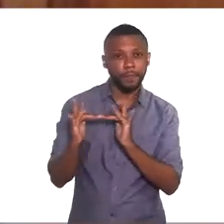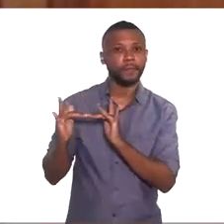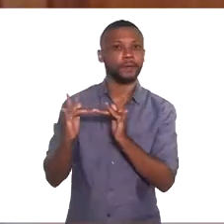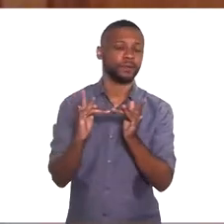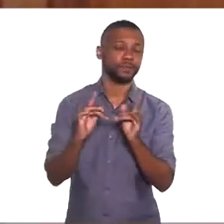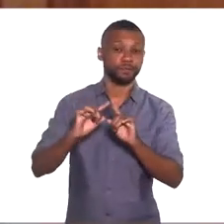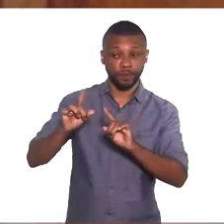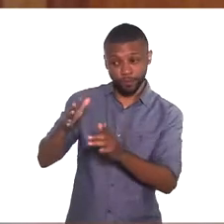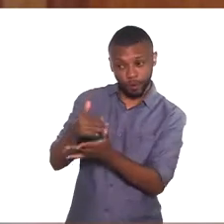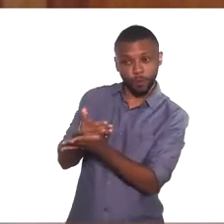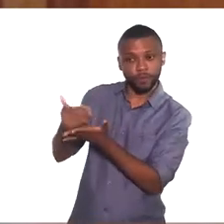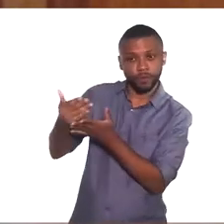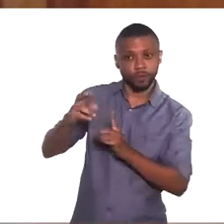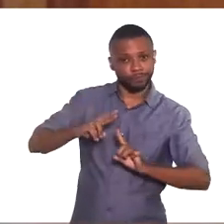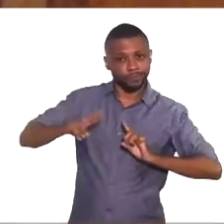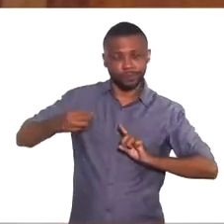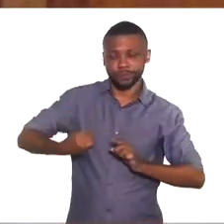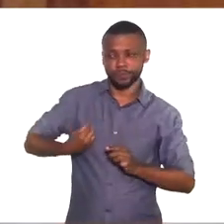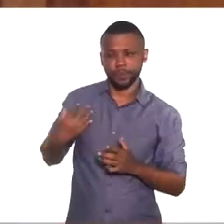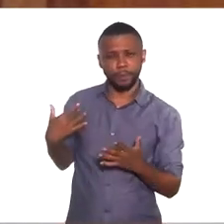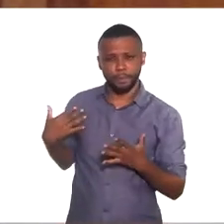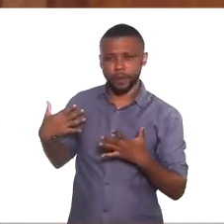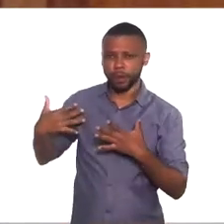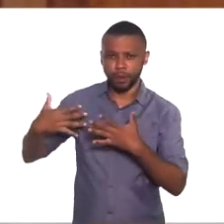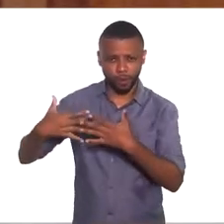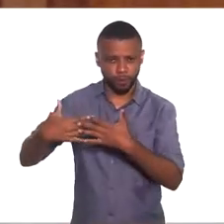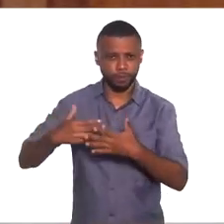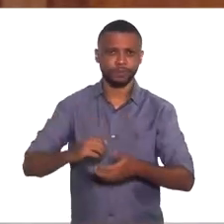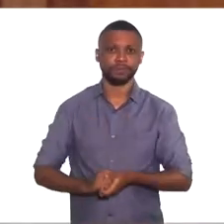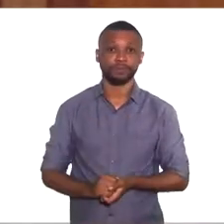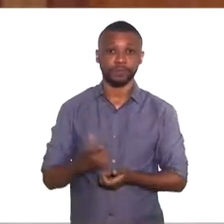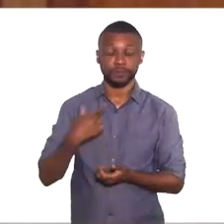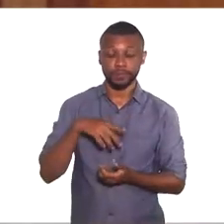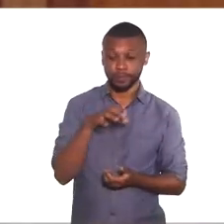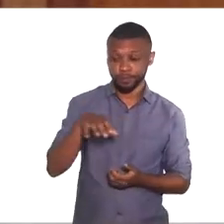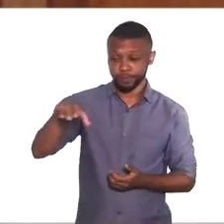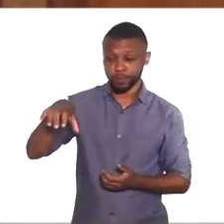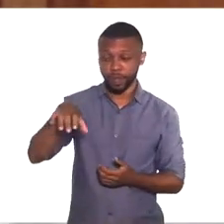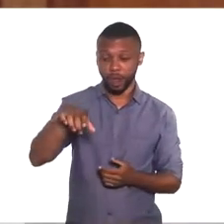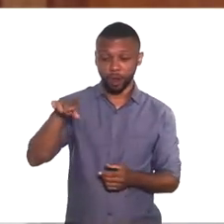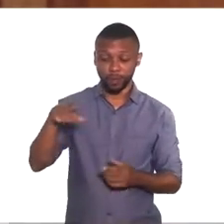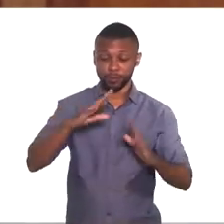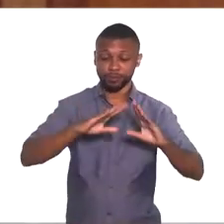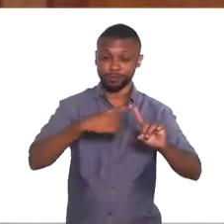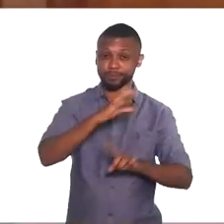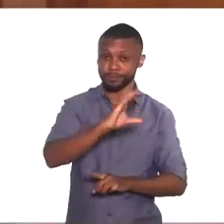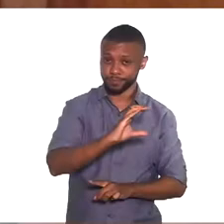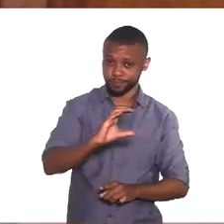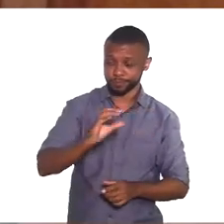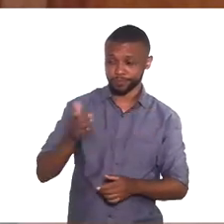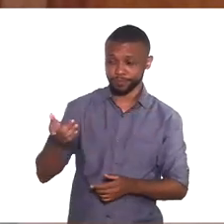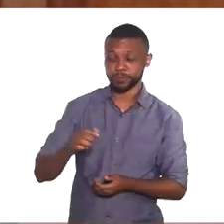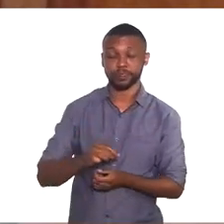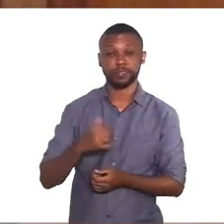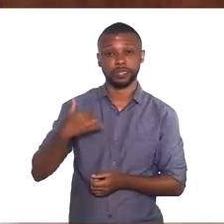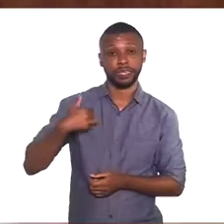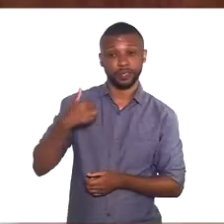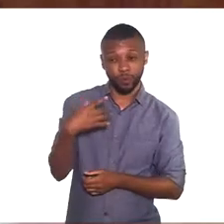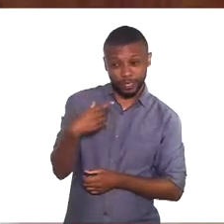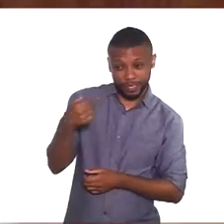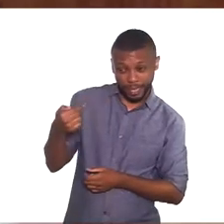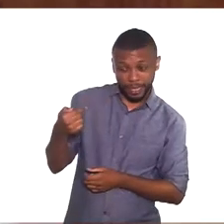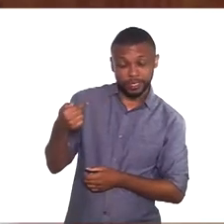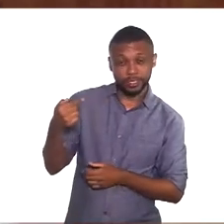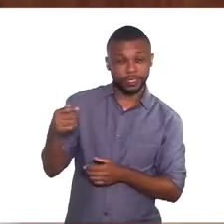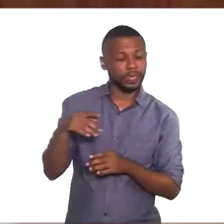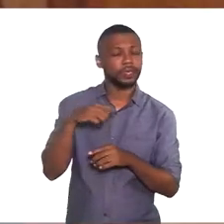muitas ligações e foi ali também que eu tenho na vida religiosa evidentemente né aí desses ter ciência que fica bem ao lado dessa paróquia né E se